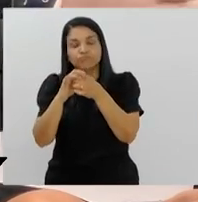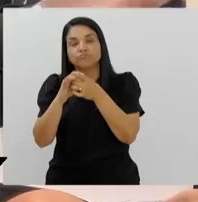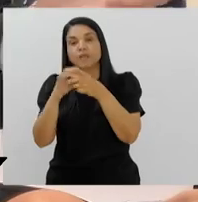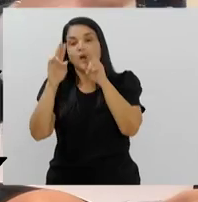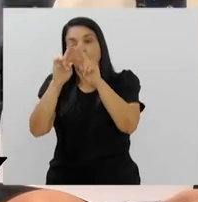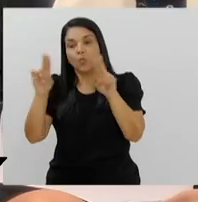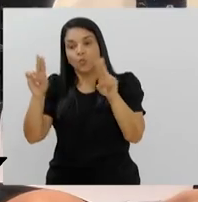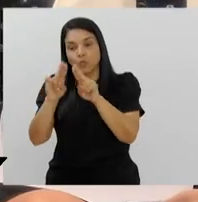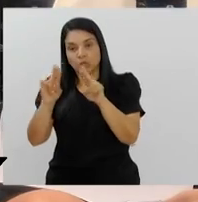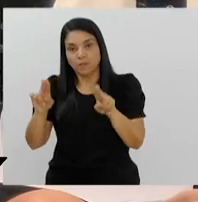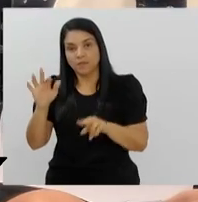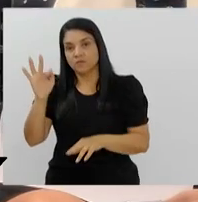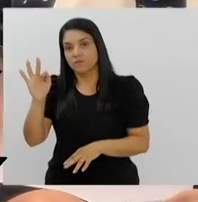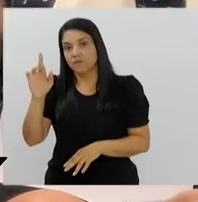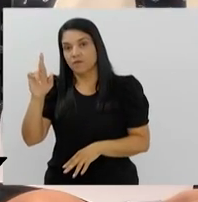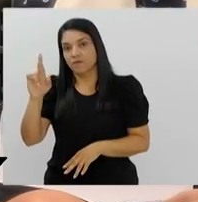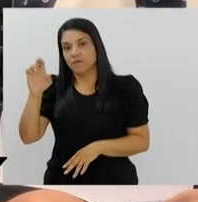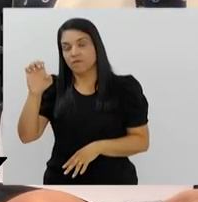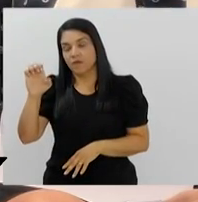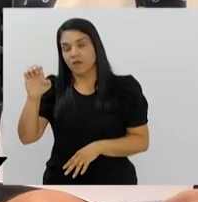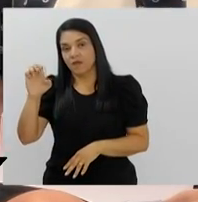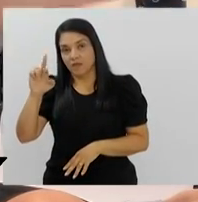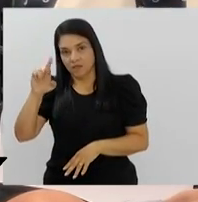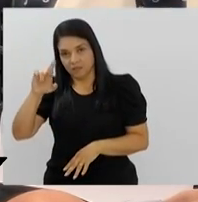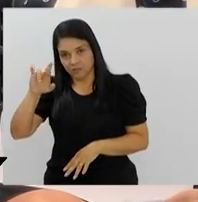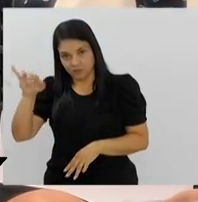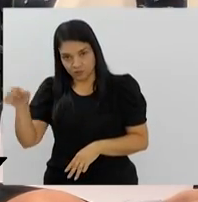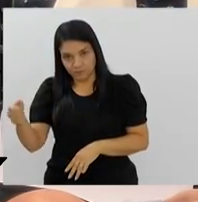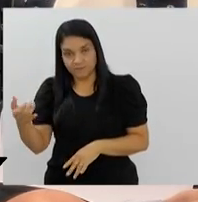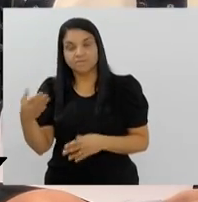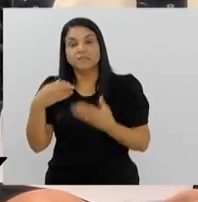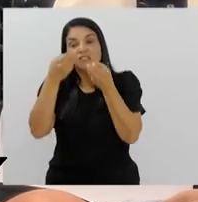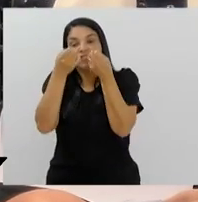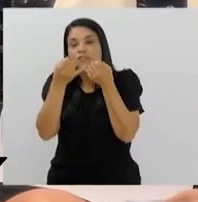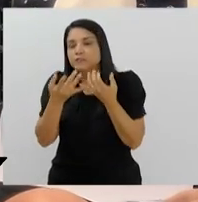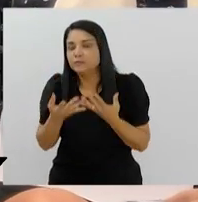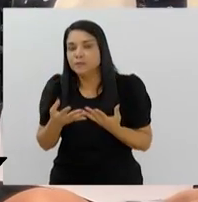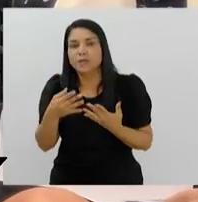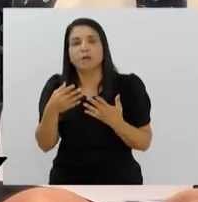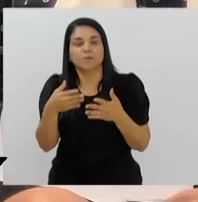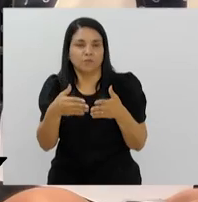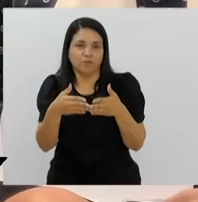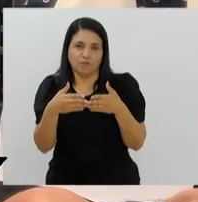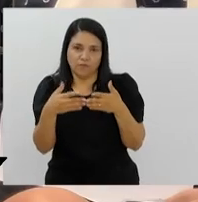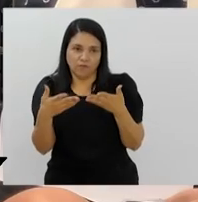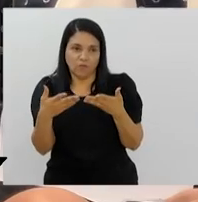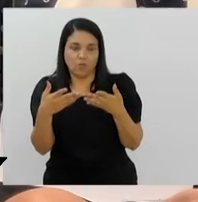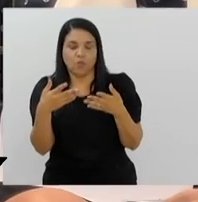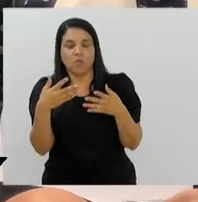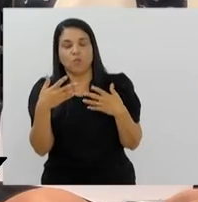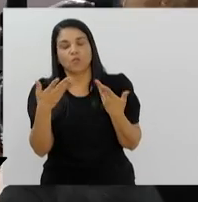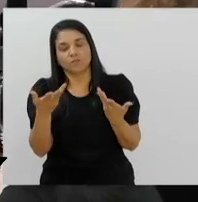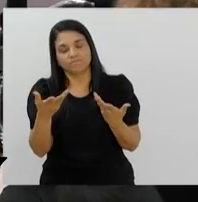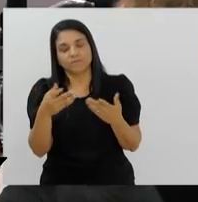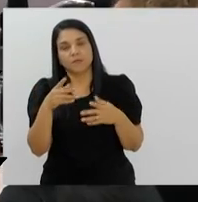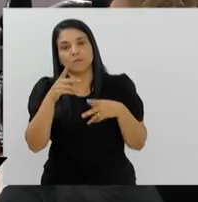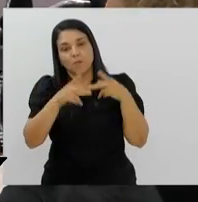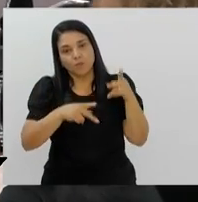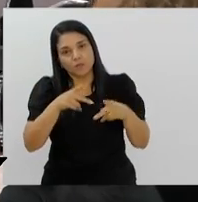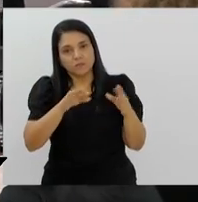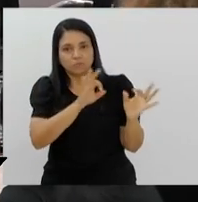regulamentadas sei lá pela Unimed Fest por favor Explique isso aqui pra gente e para toda a população que tá nos ouvindo